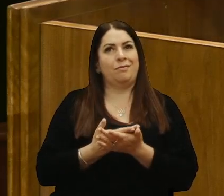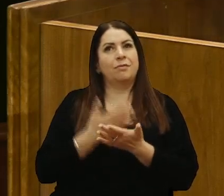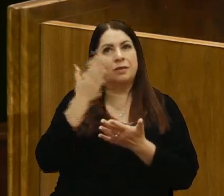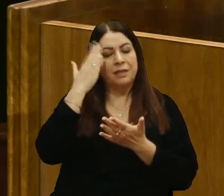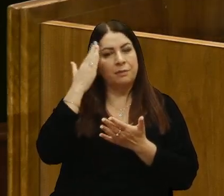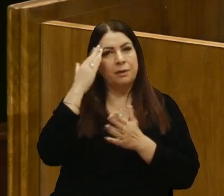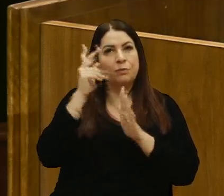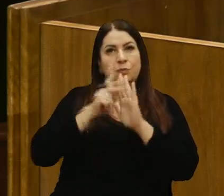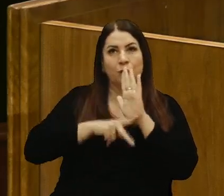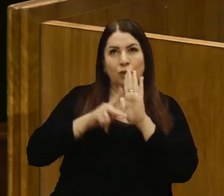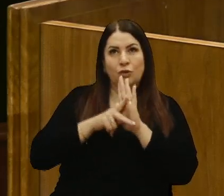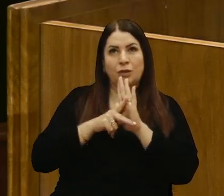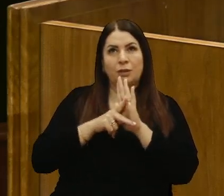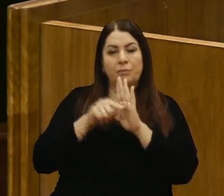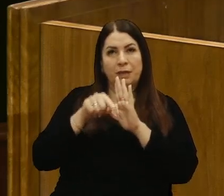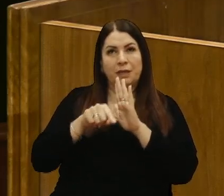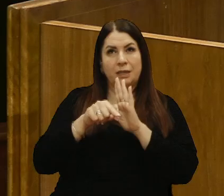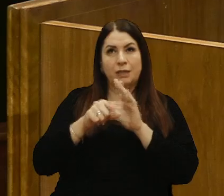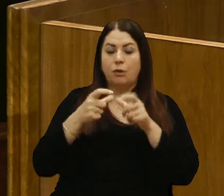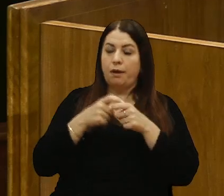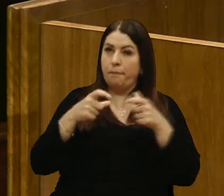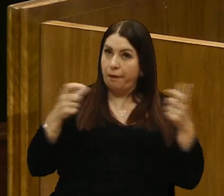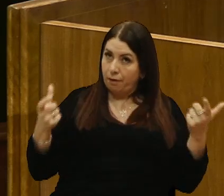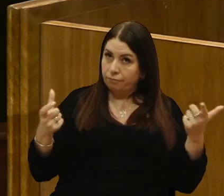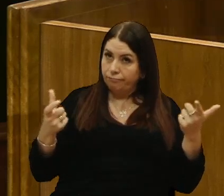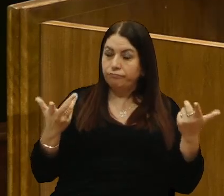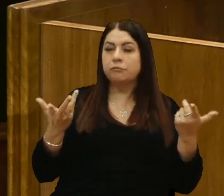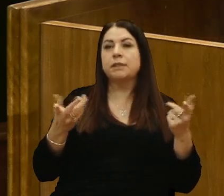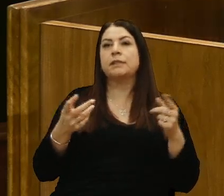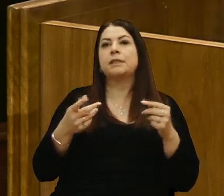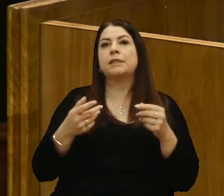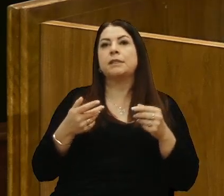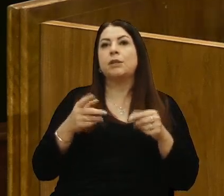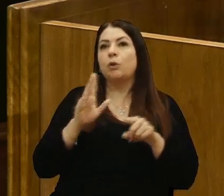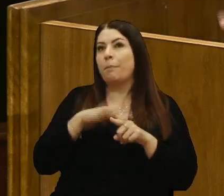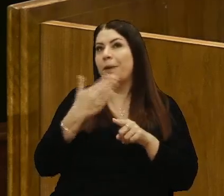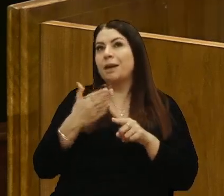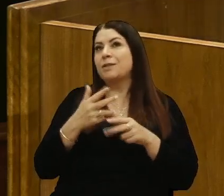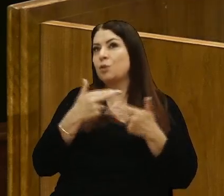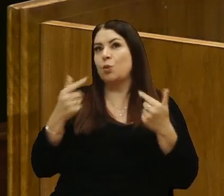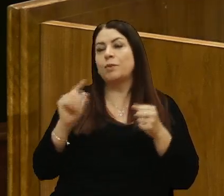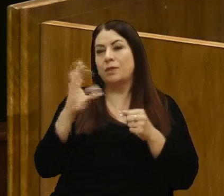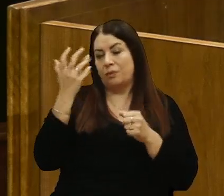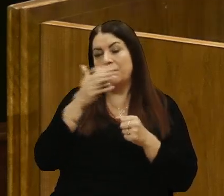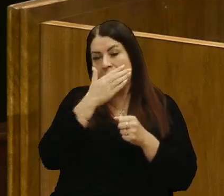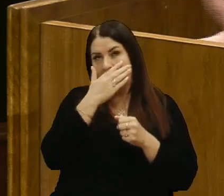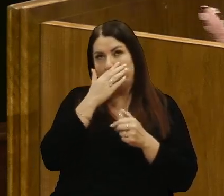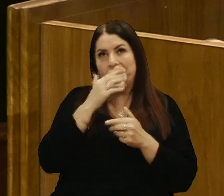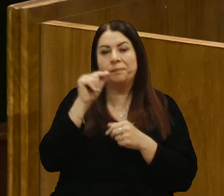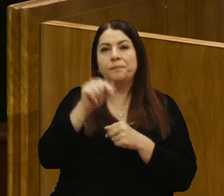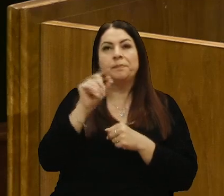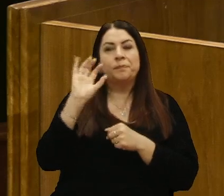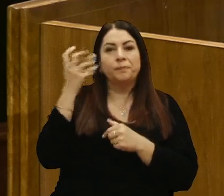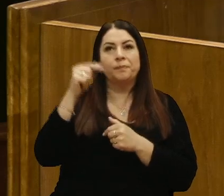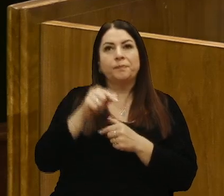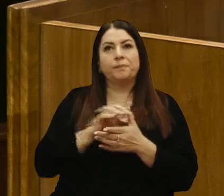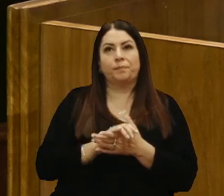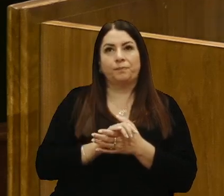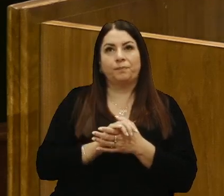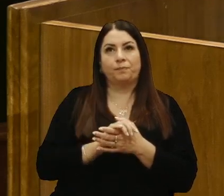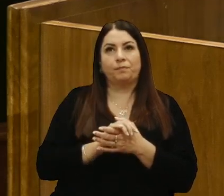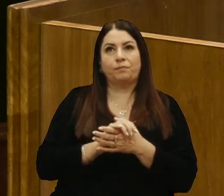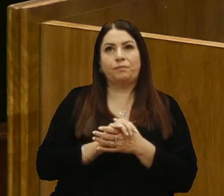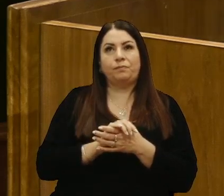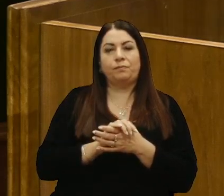que o projeto é para que isso seja ampliado. Então, a tendência é que mais coisas aconteçam, e essa decisão é uma decisão